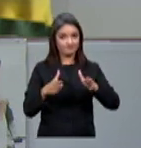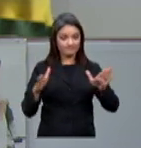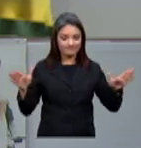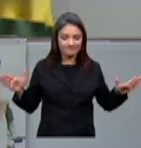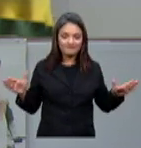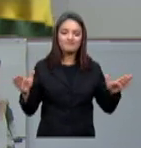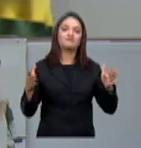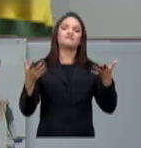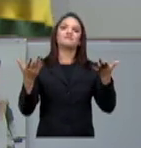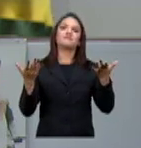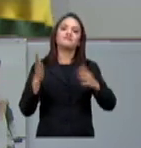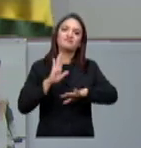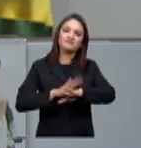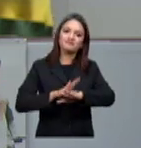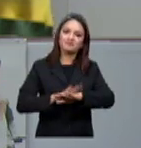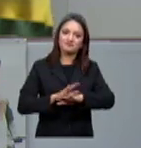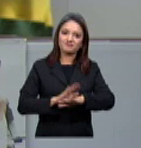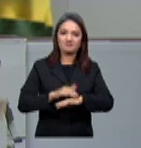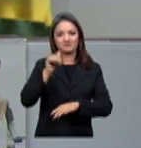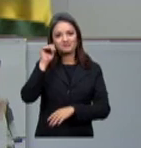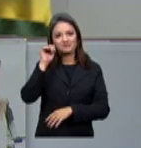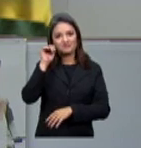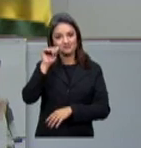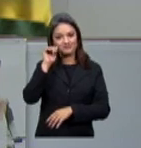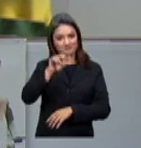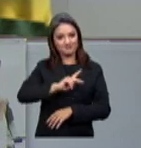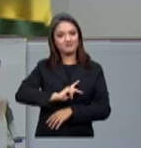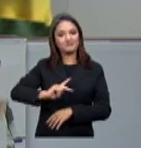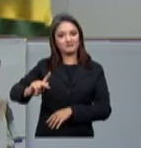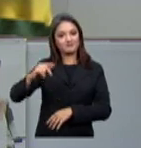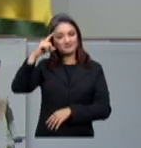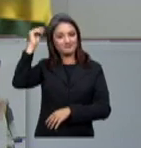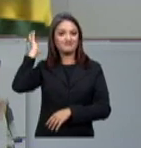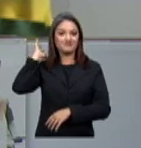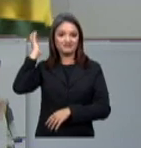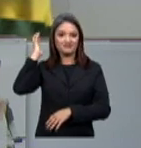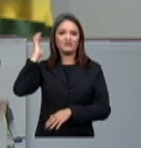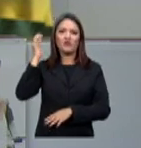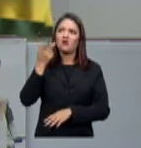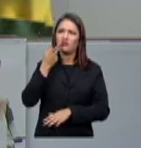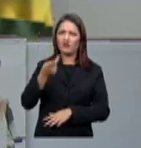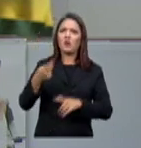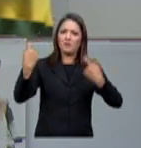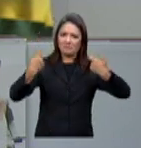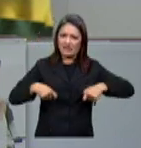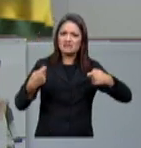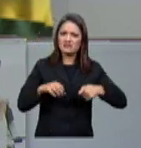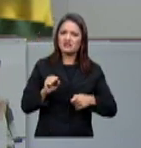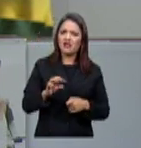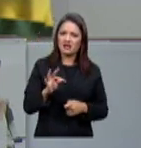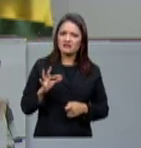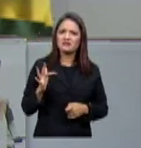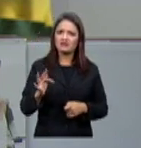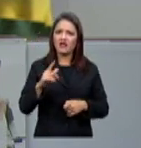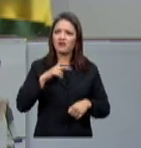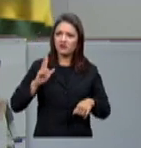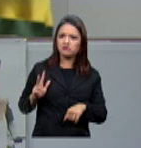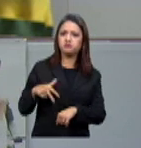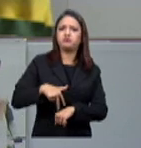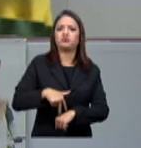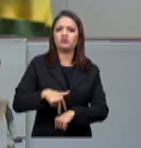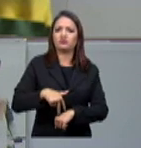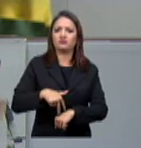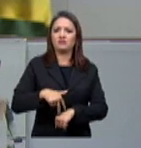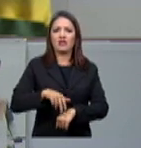presidente em exercício do supremo É que na verdade o esta ideia de que era preciso que o Supremo fizesse algo além